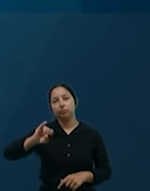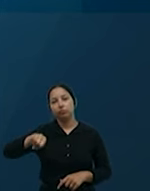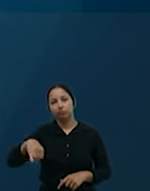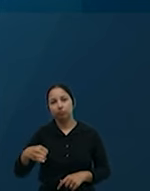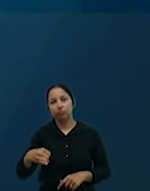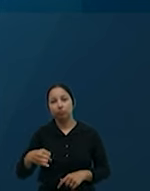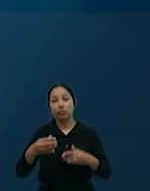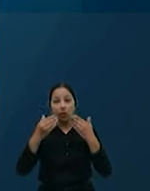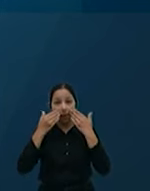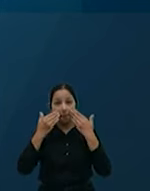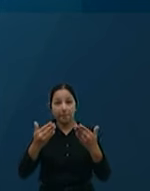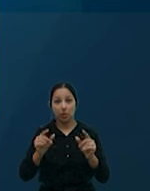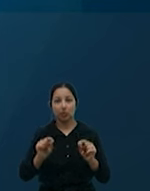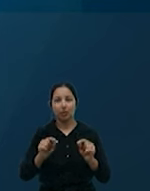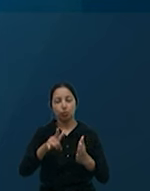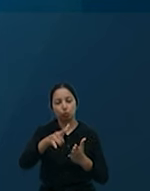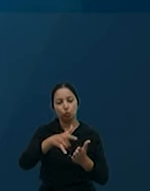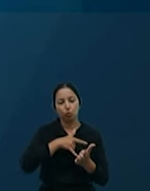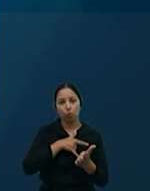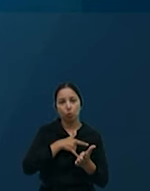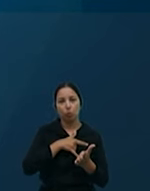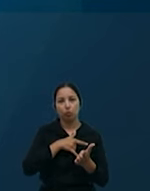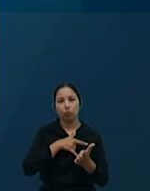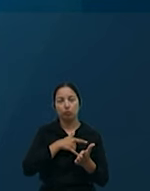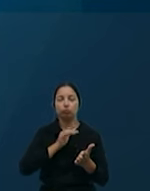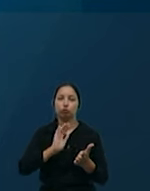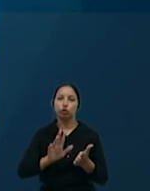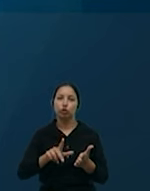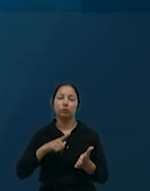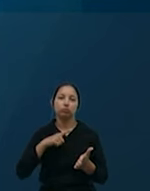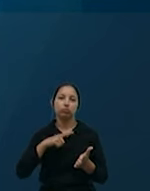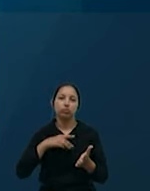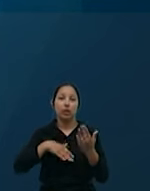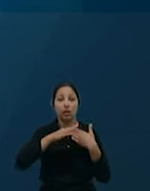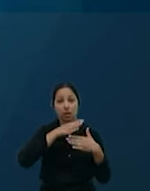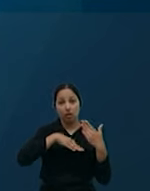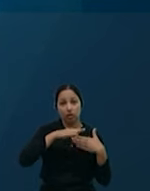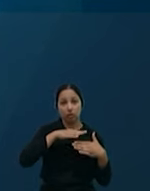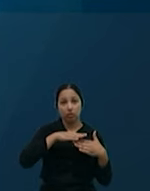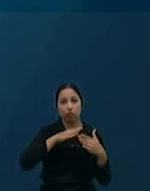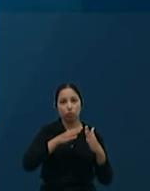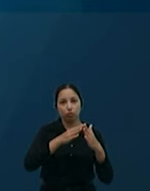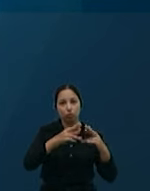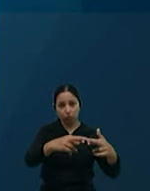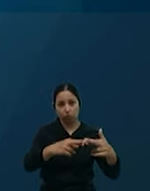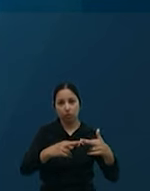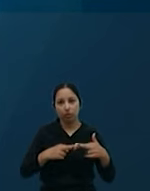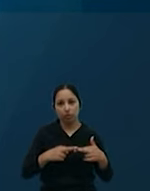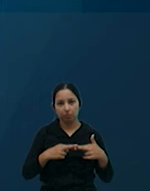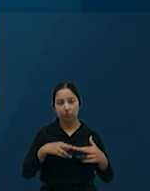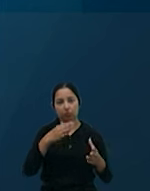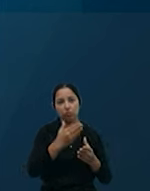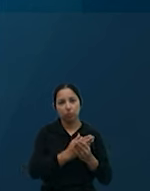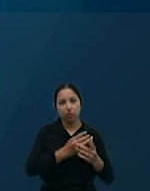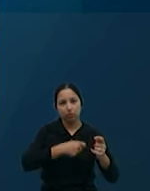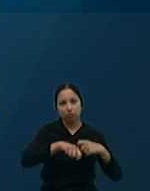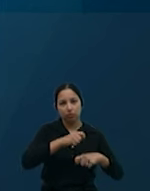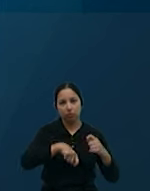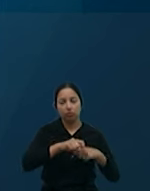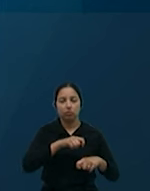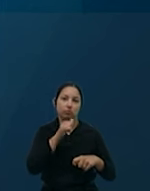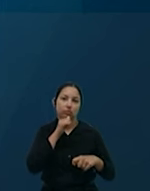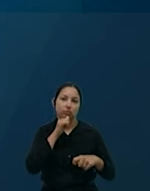casos de documentos que já existiam à época da propositura do requerimento do processo administrativo, como, por exemplo, uma carteira